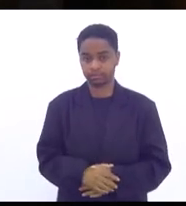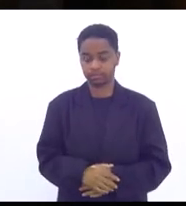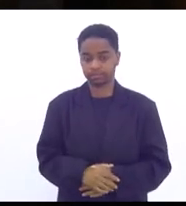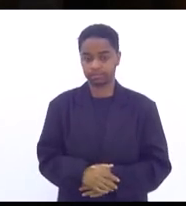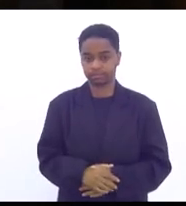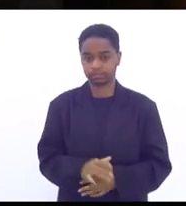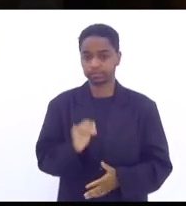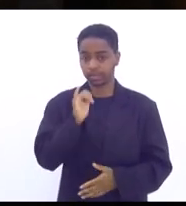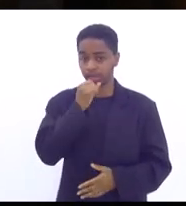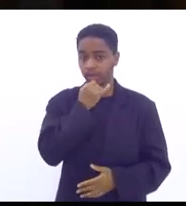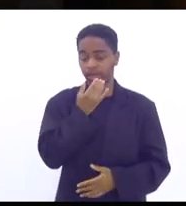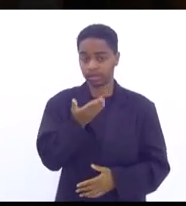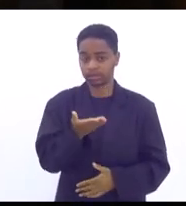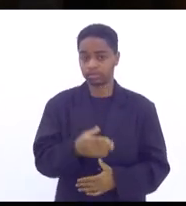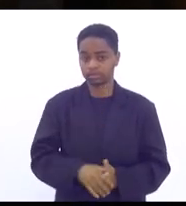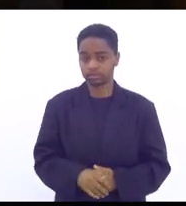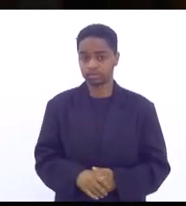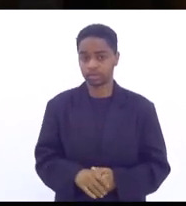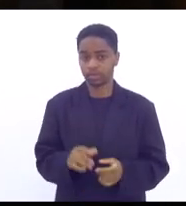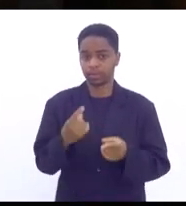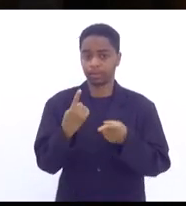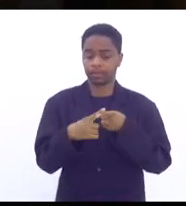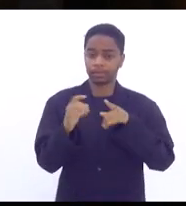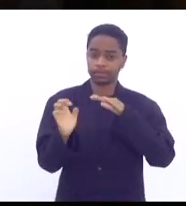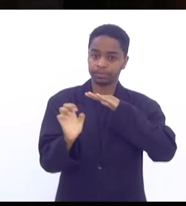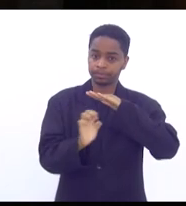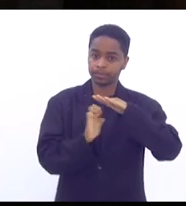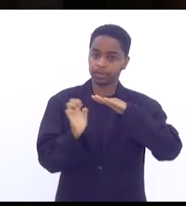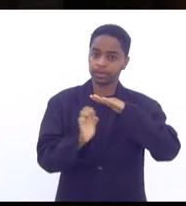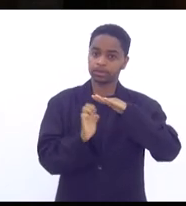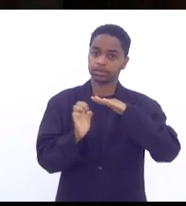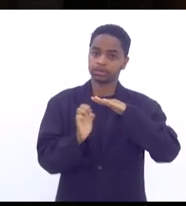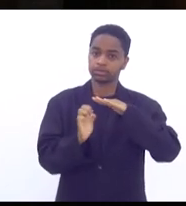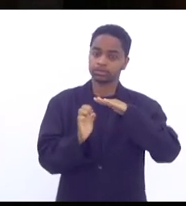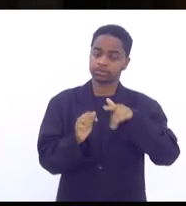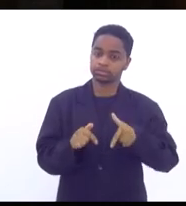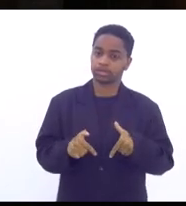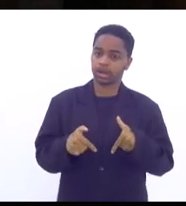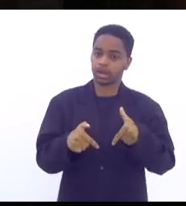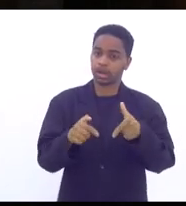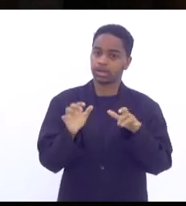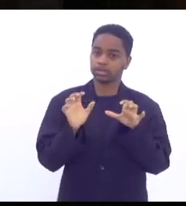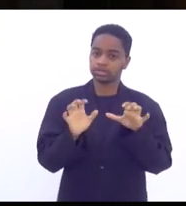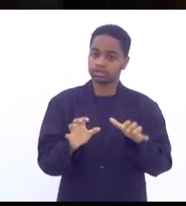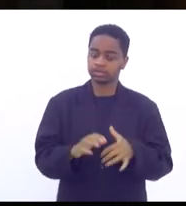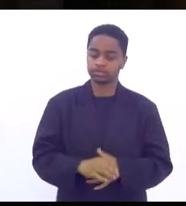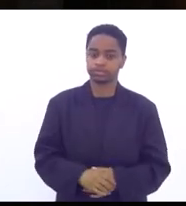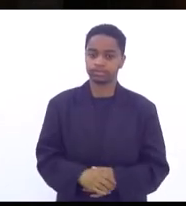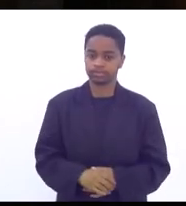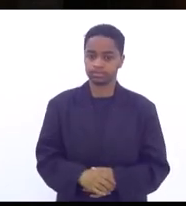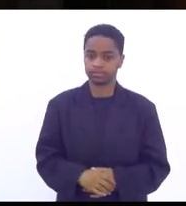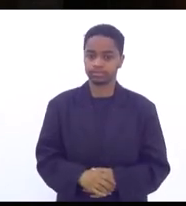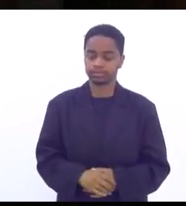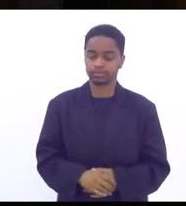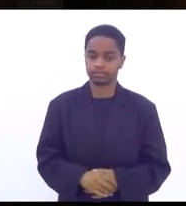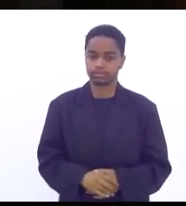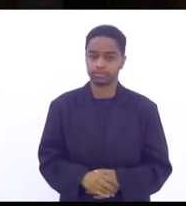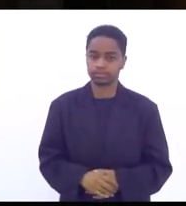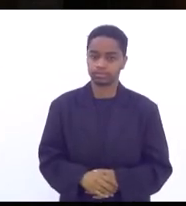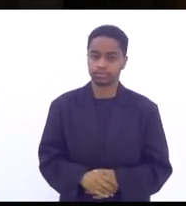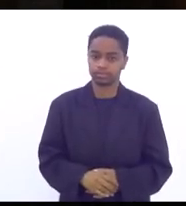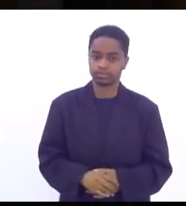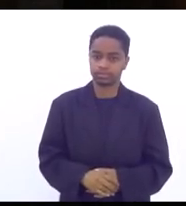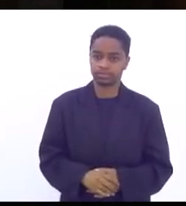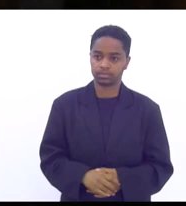se lamentar que uma empresa pratique esse tipo de ato.